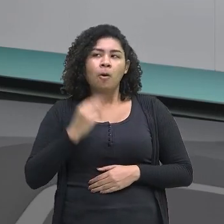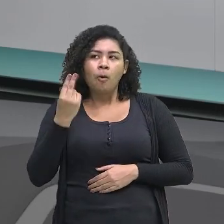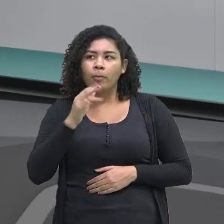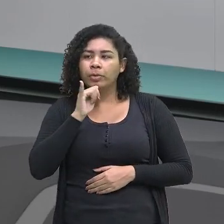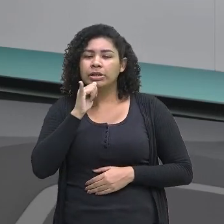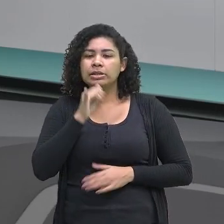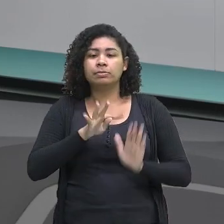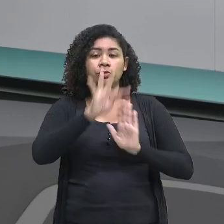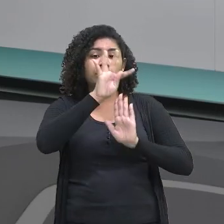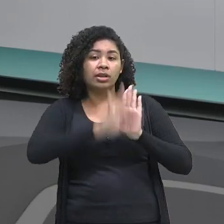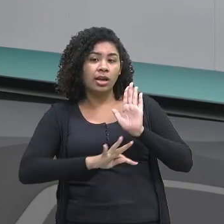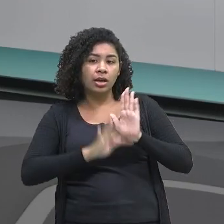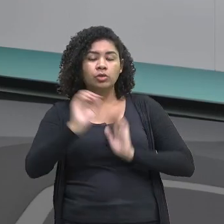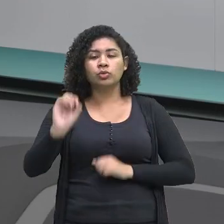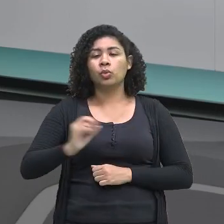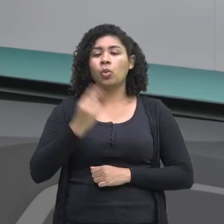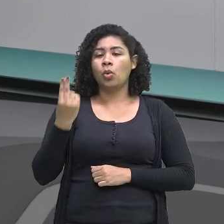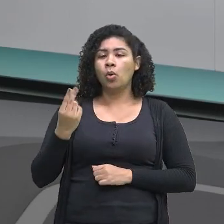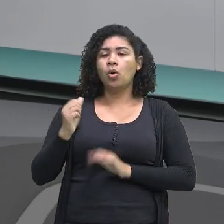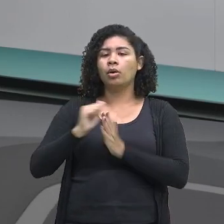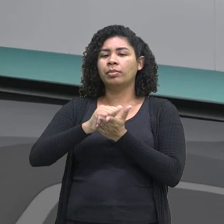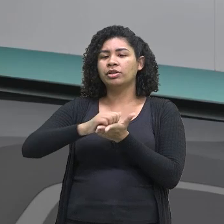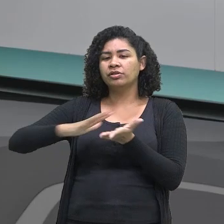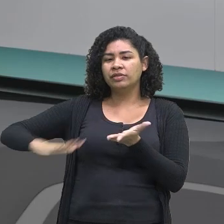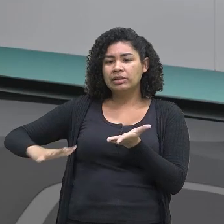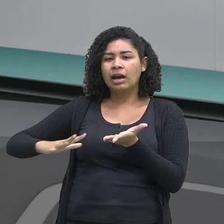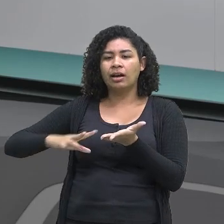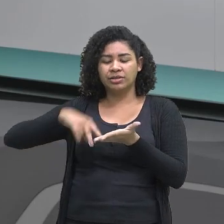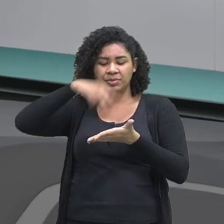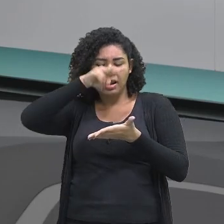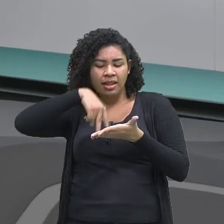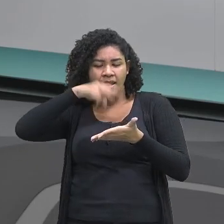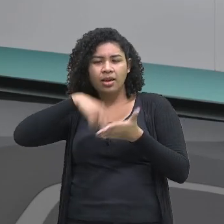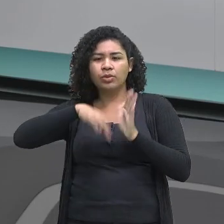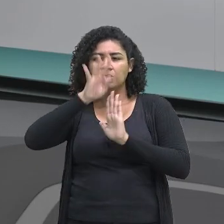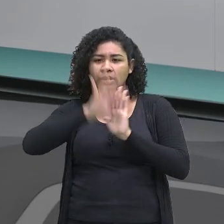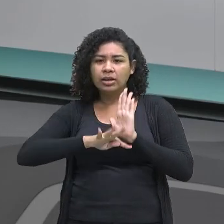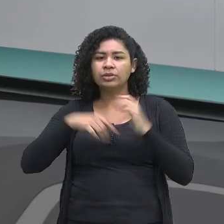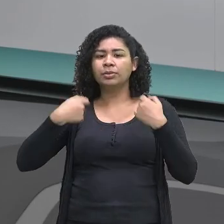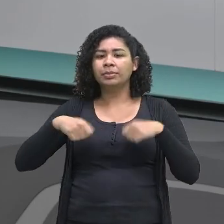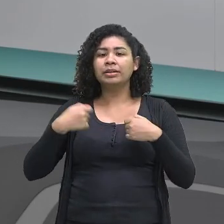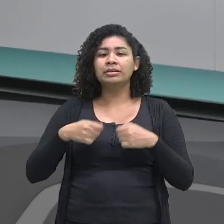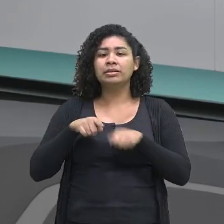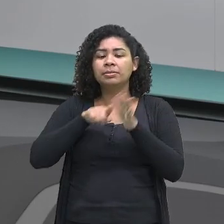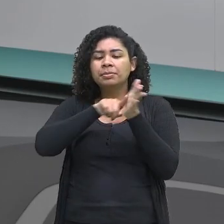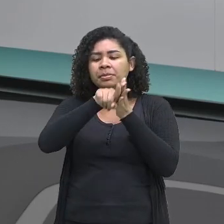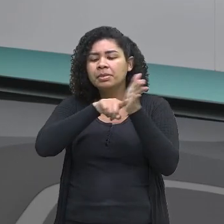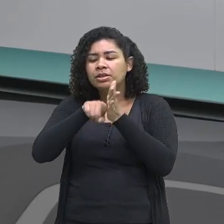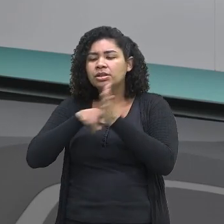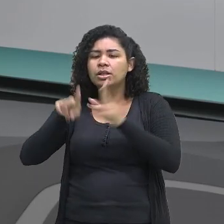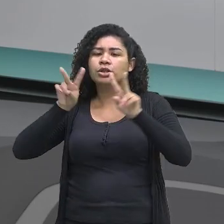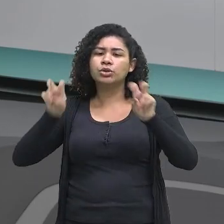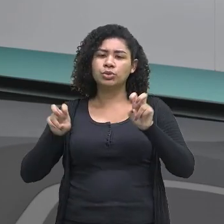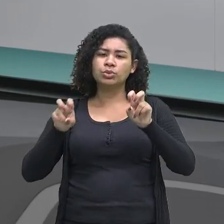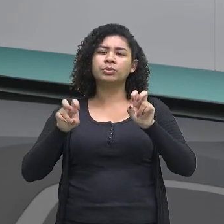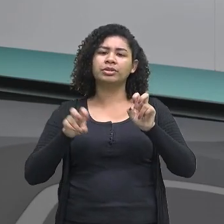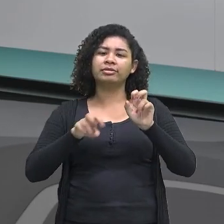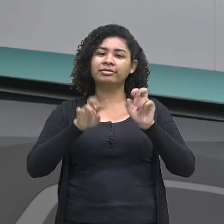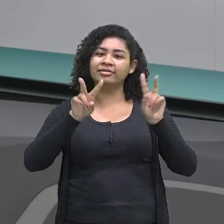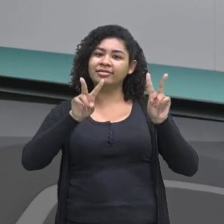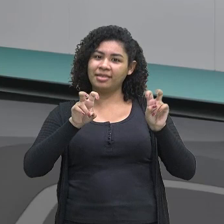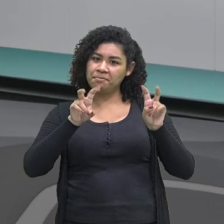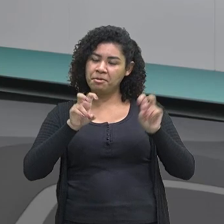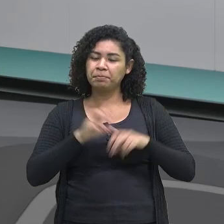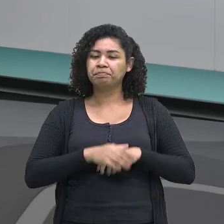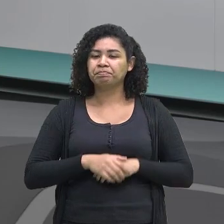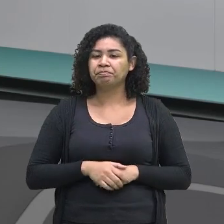texto, de uma atividade de interpretação de texto, procure mais sobre o assunto. Se é um assunto como esse, que geralmente